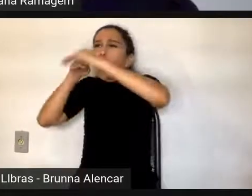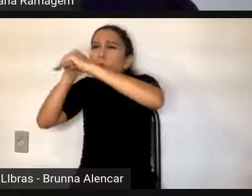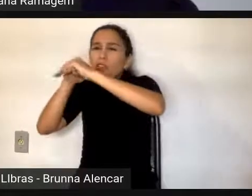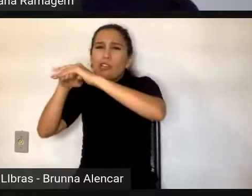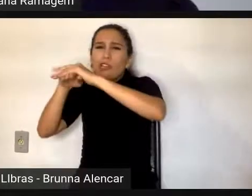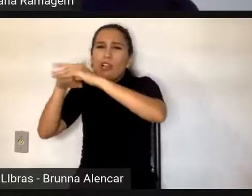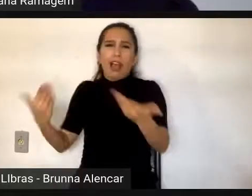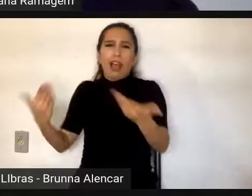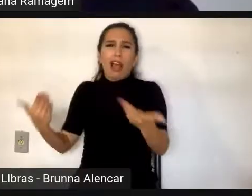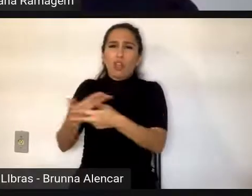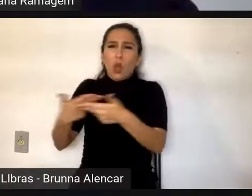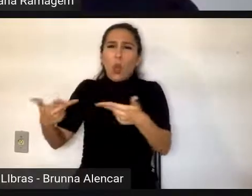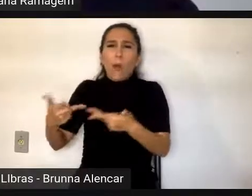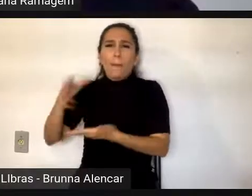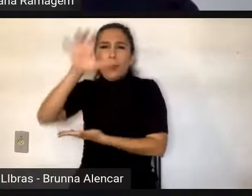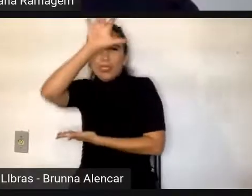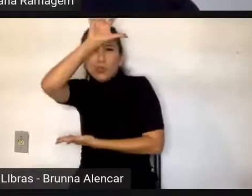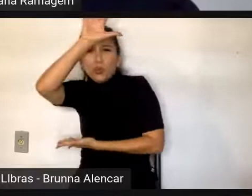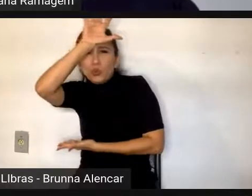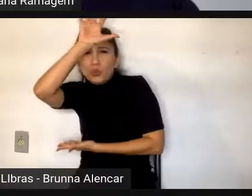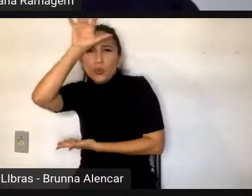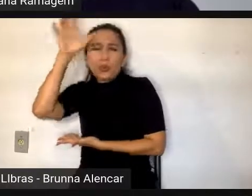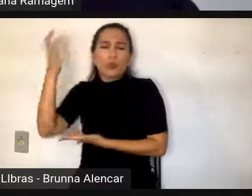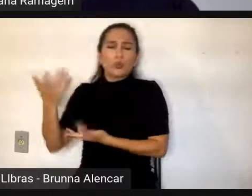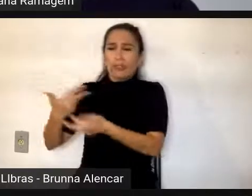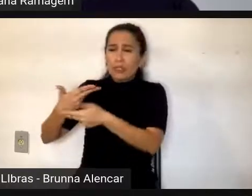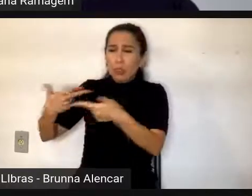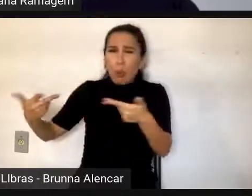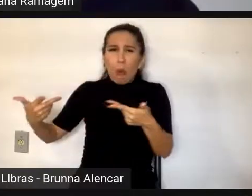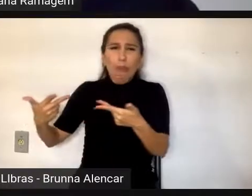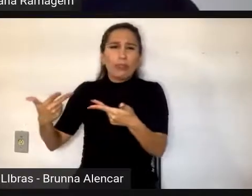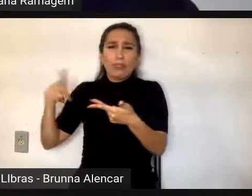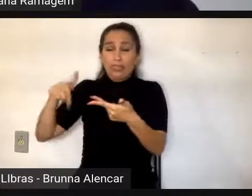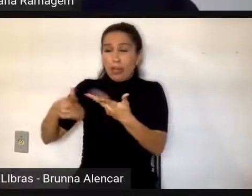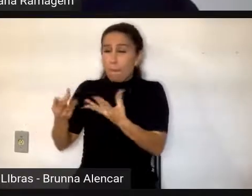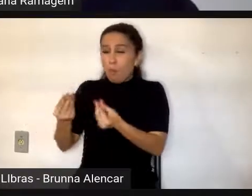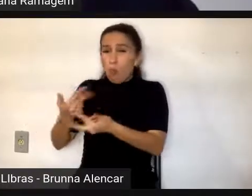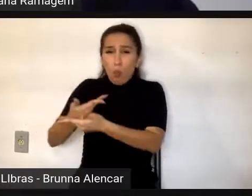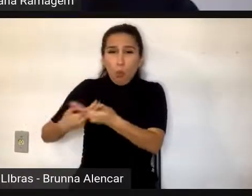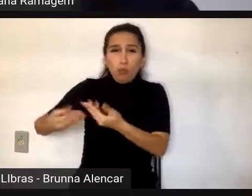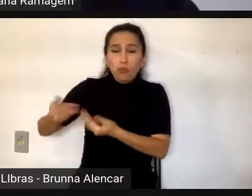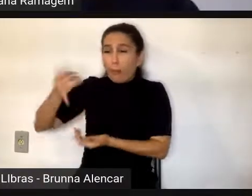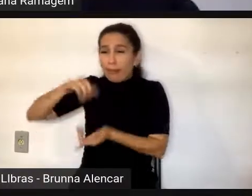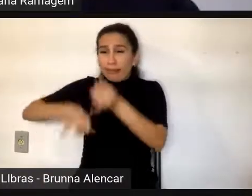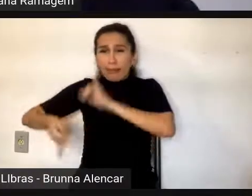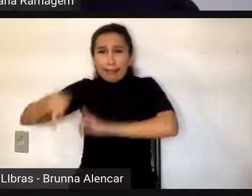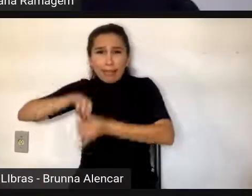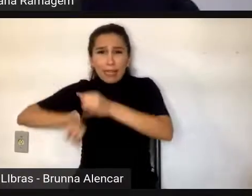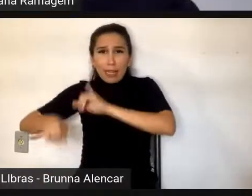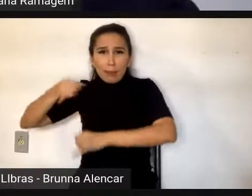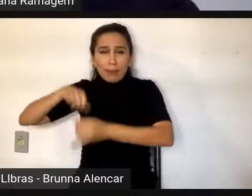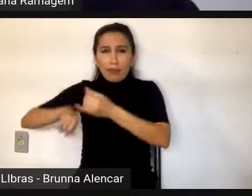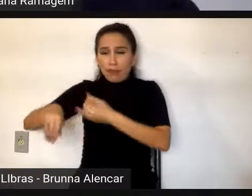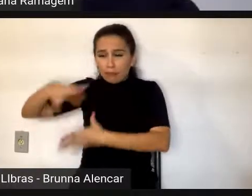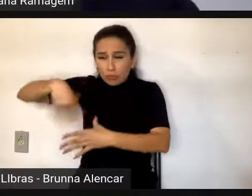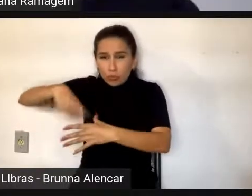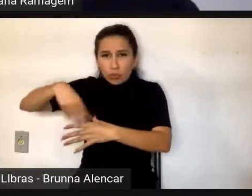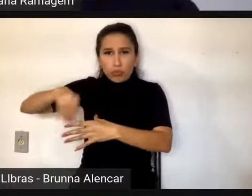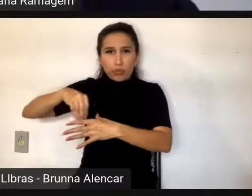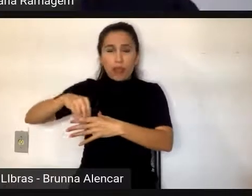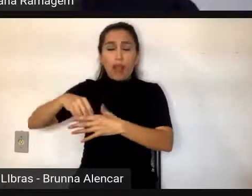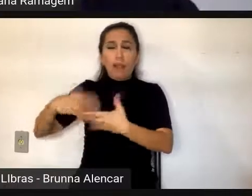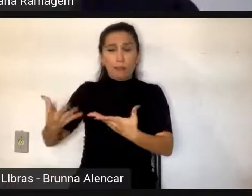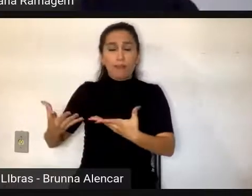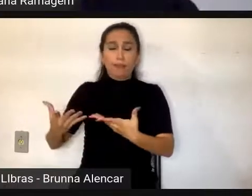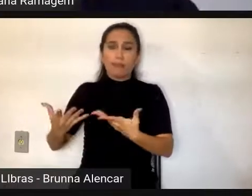todas essas coisas que vêm com muitos corantes, conservantes, que muitas têm na sua